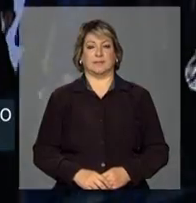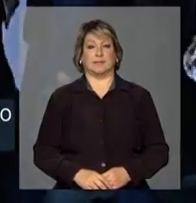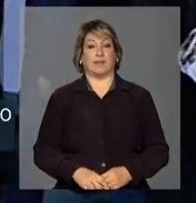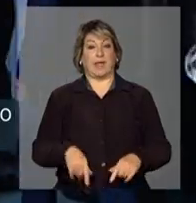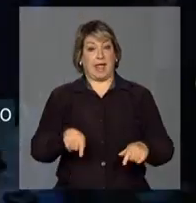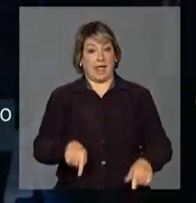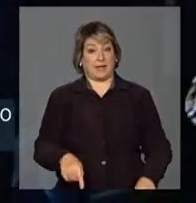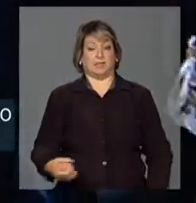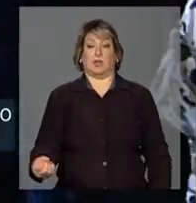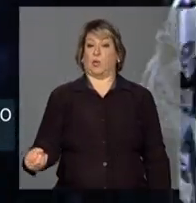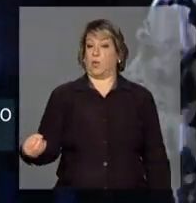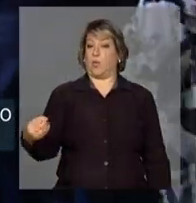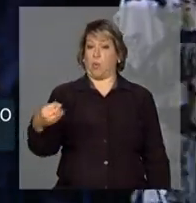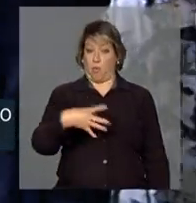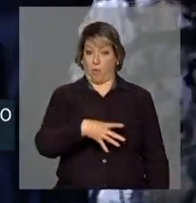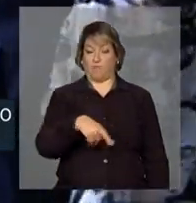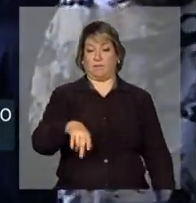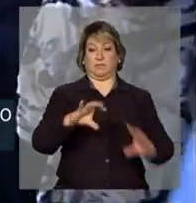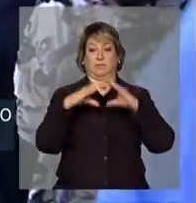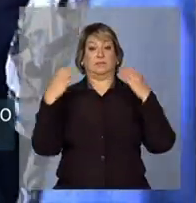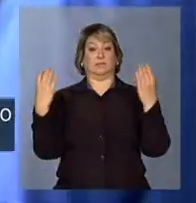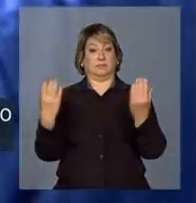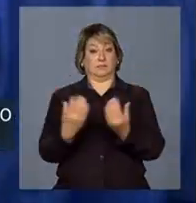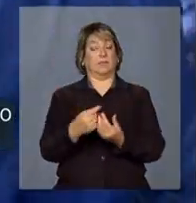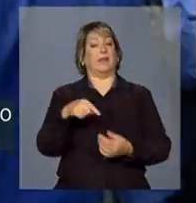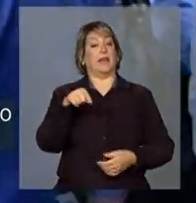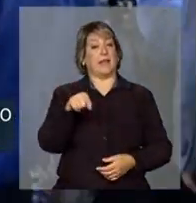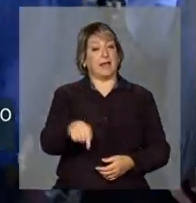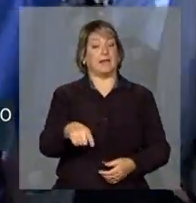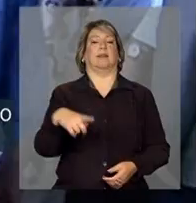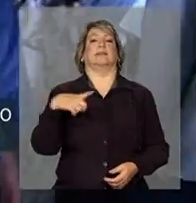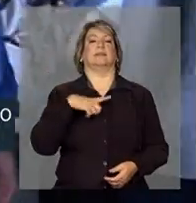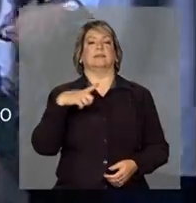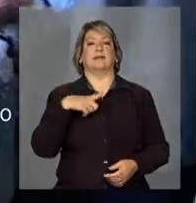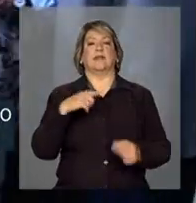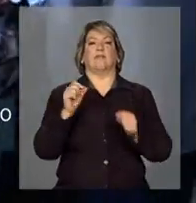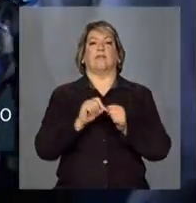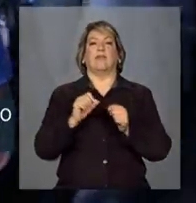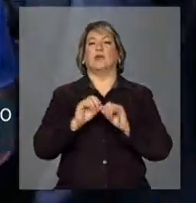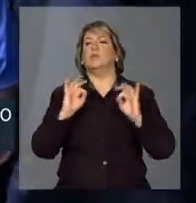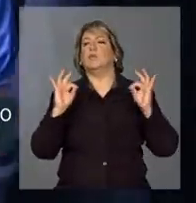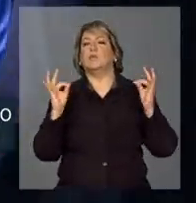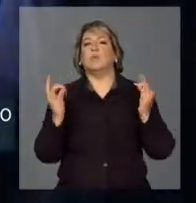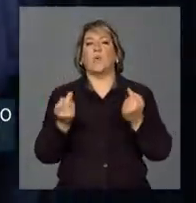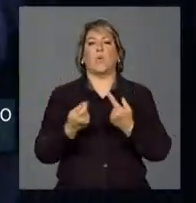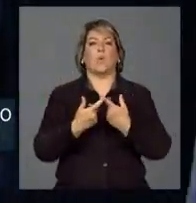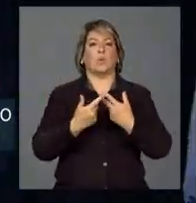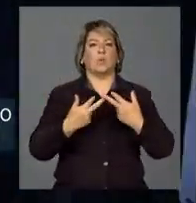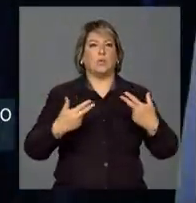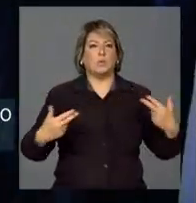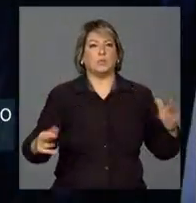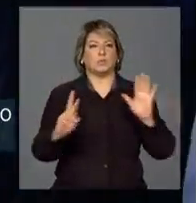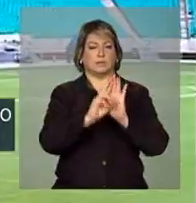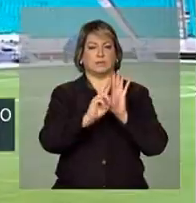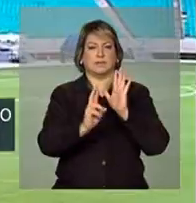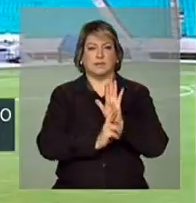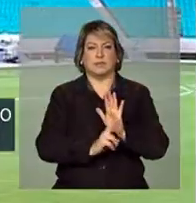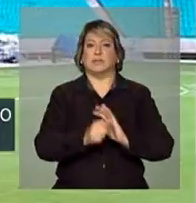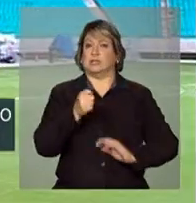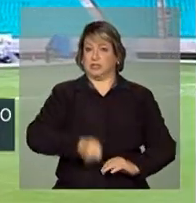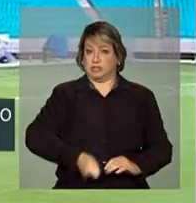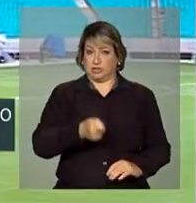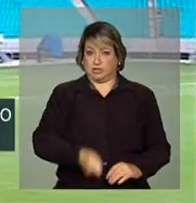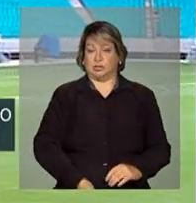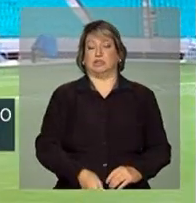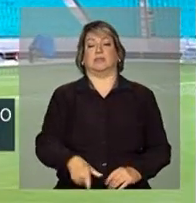Essa nova arena, ela então atende a todos esses quesitos exigidos